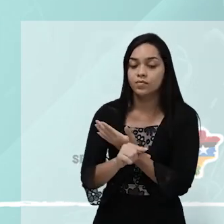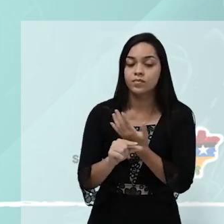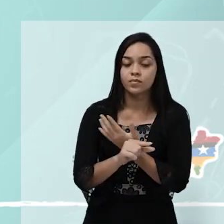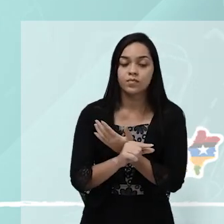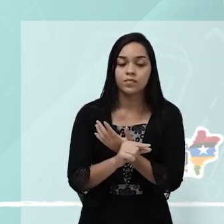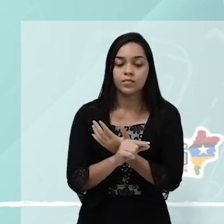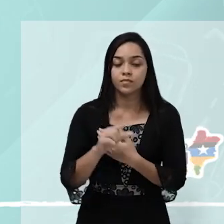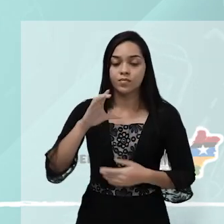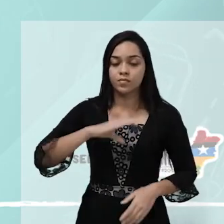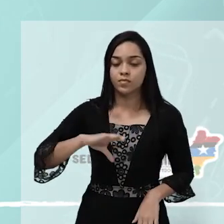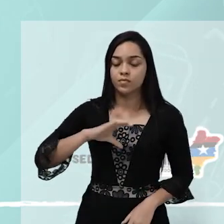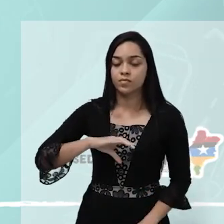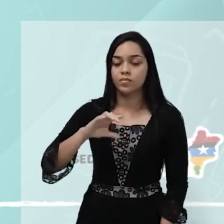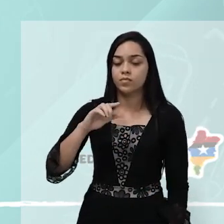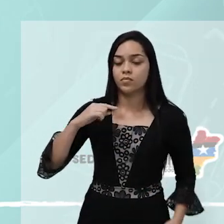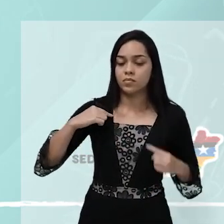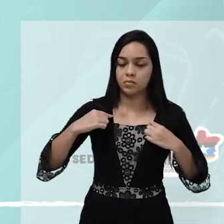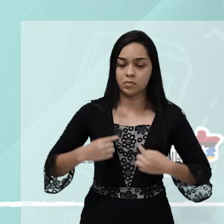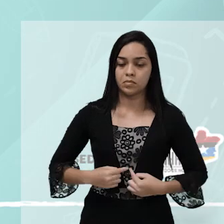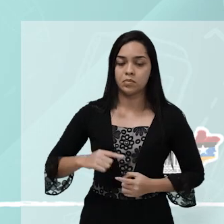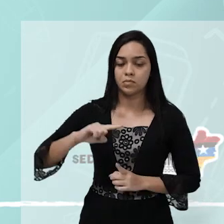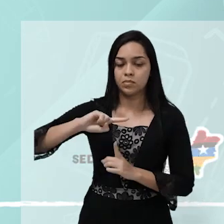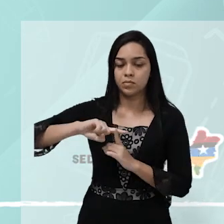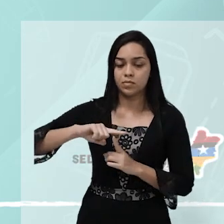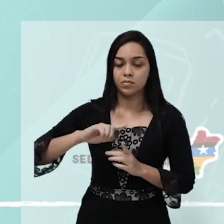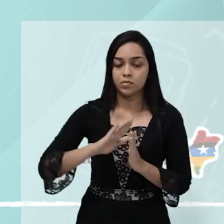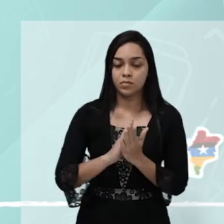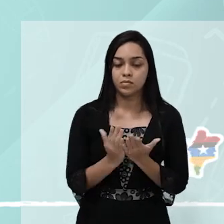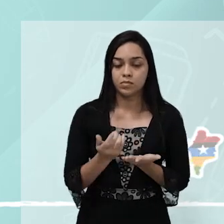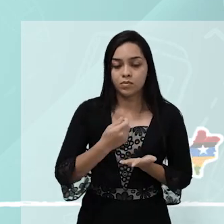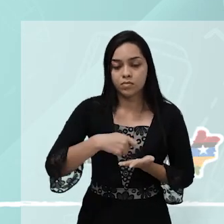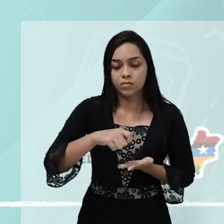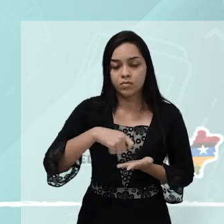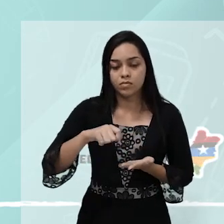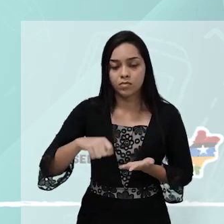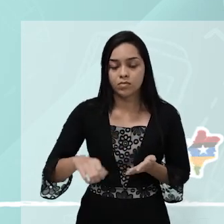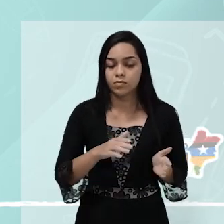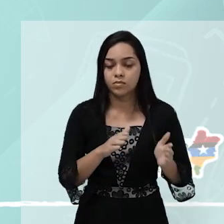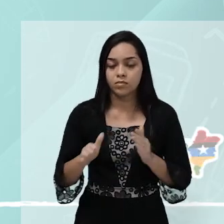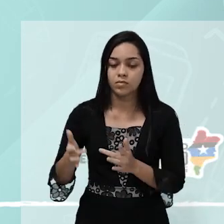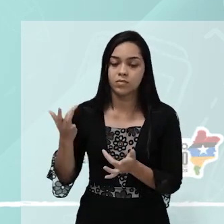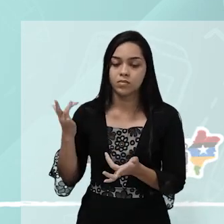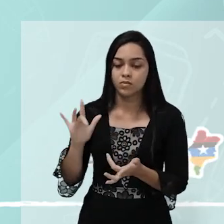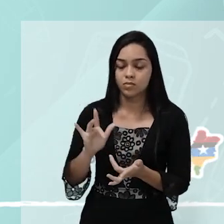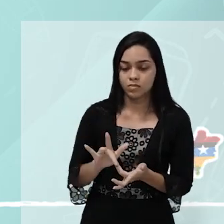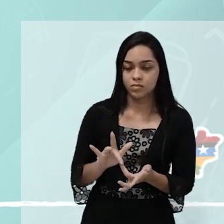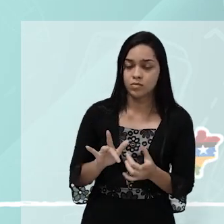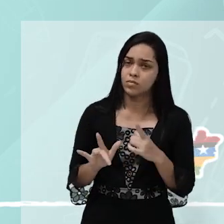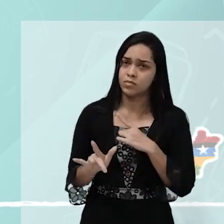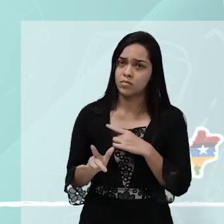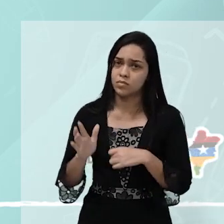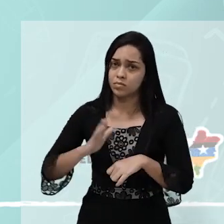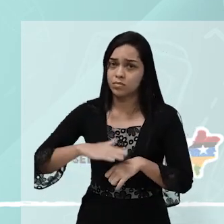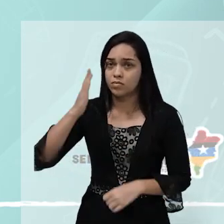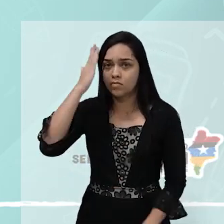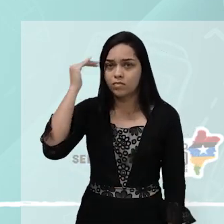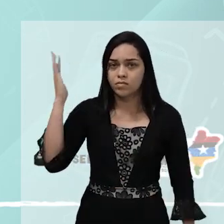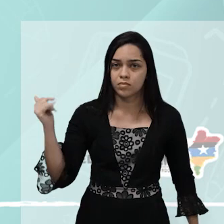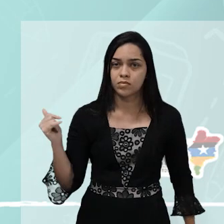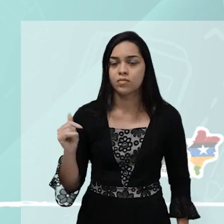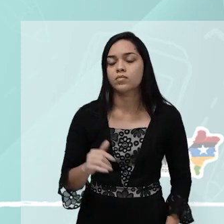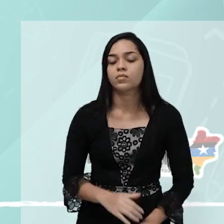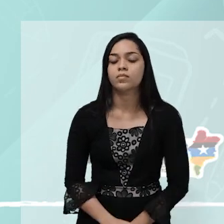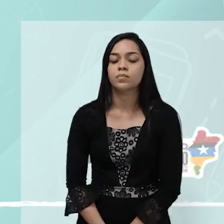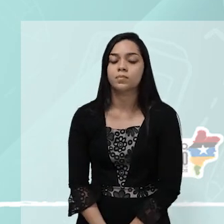maiores autores de língua portuguesa, Luís Vaz de Camões, escreveu obras do período classicista.